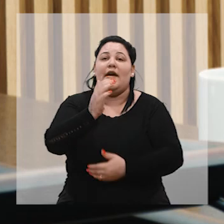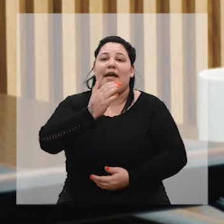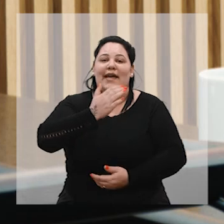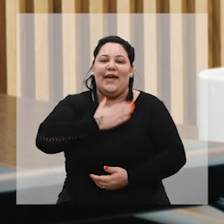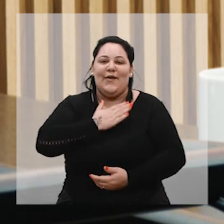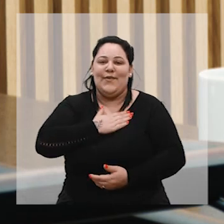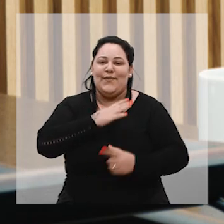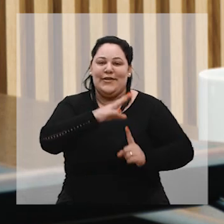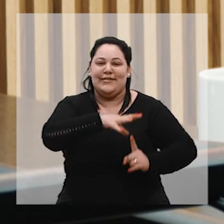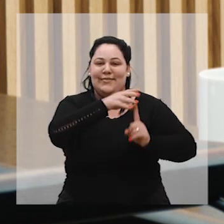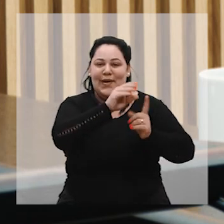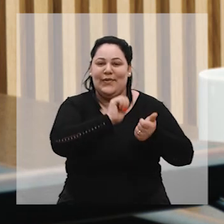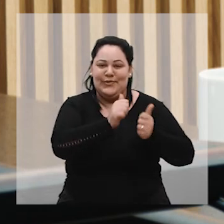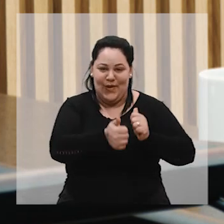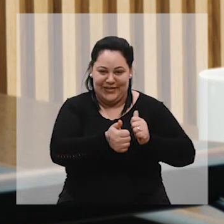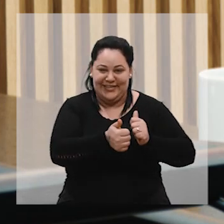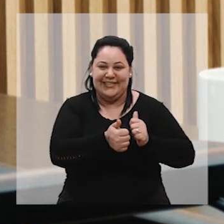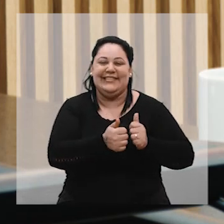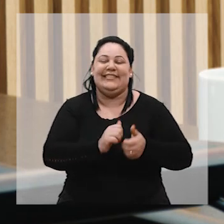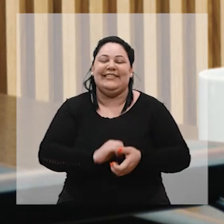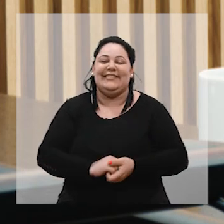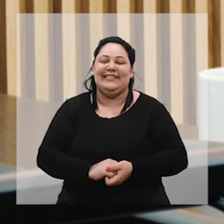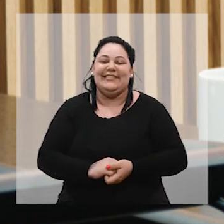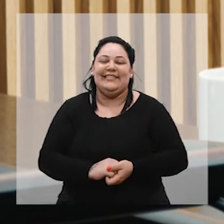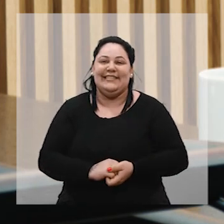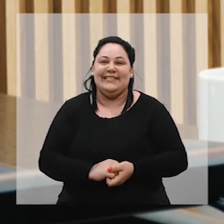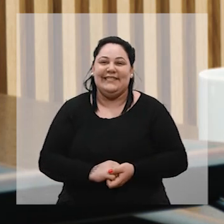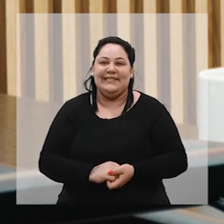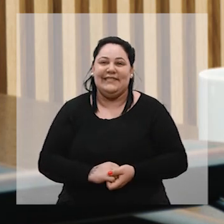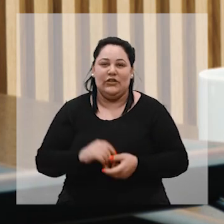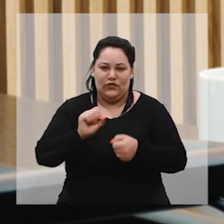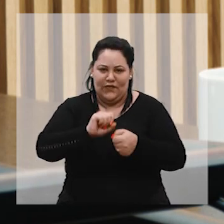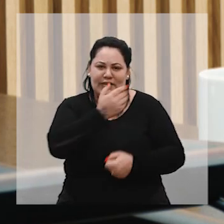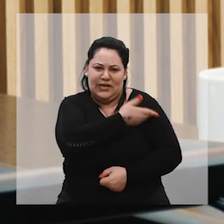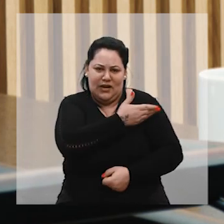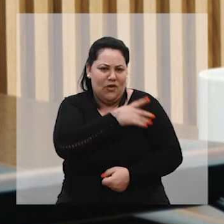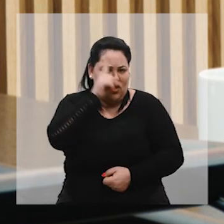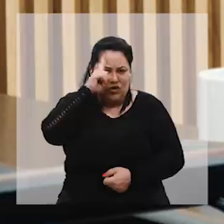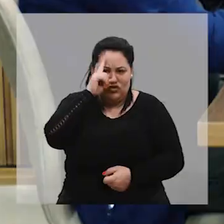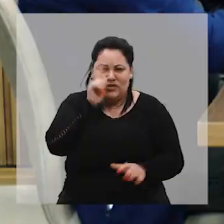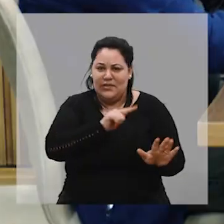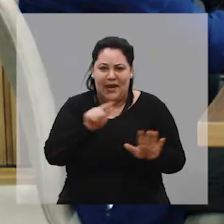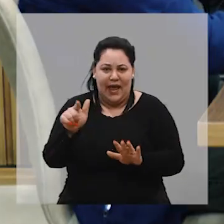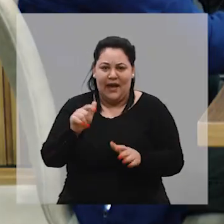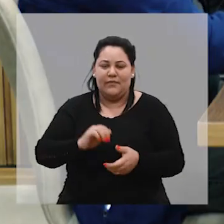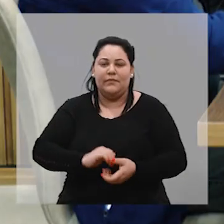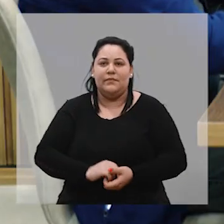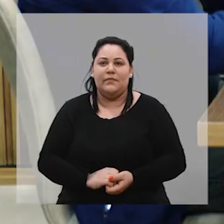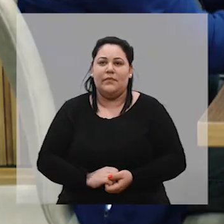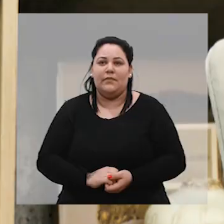é o meu carro-chefe, né? E aí depois... Isso tu faz treinamento